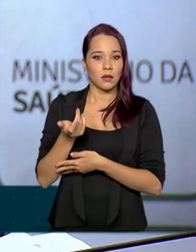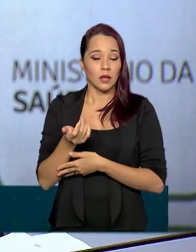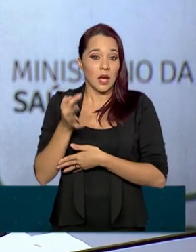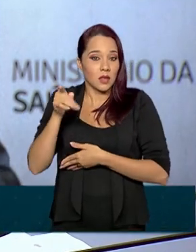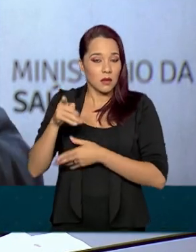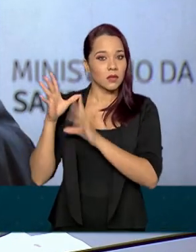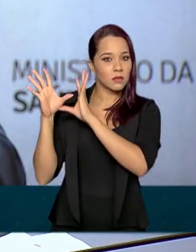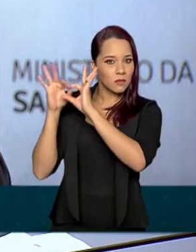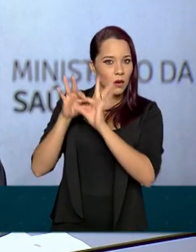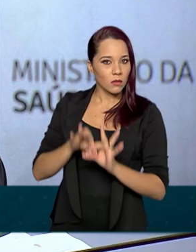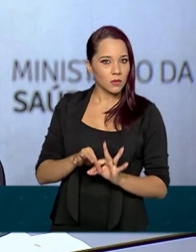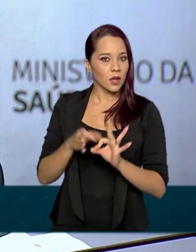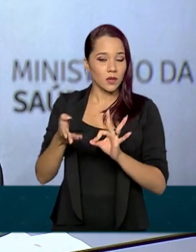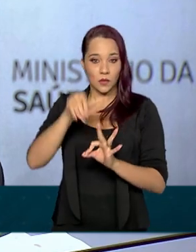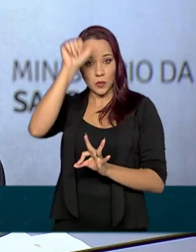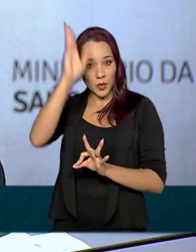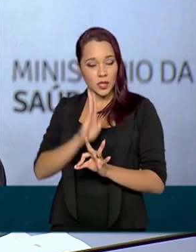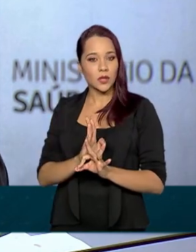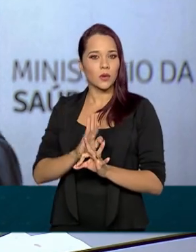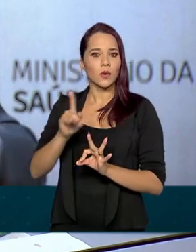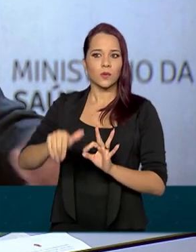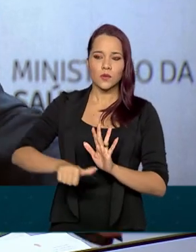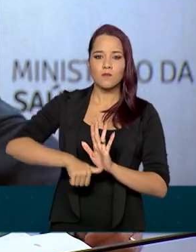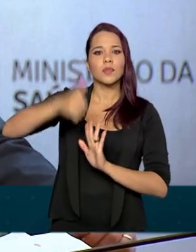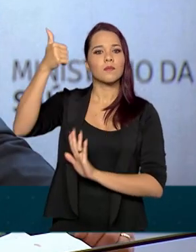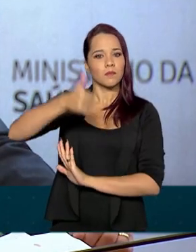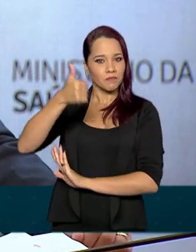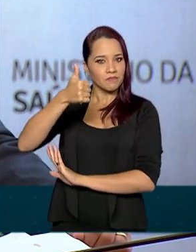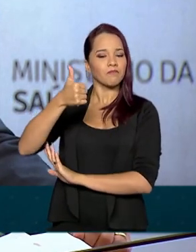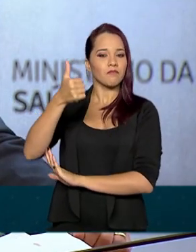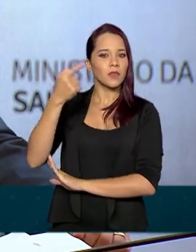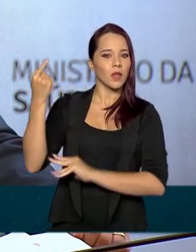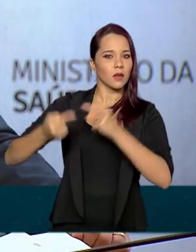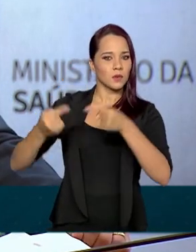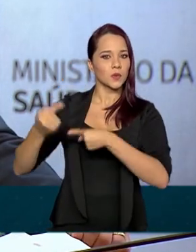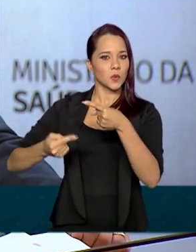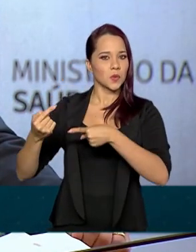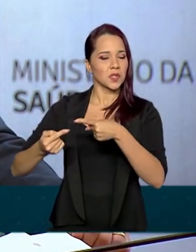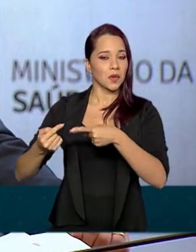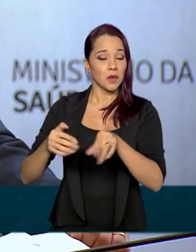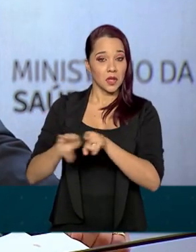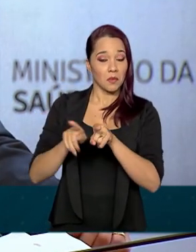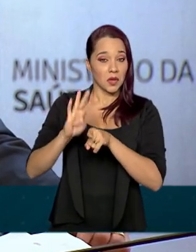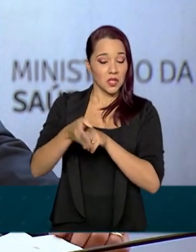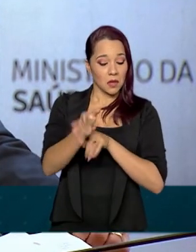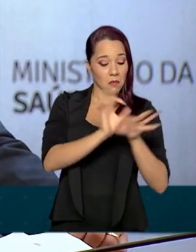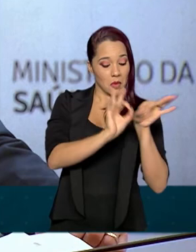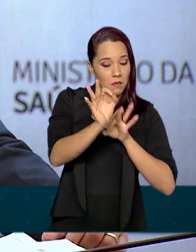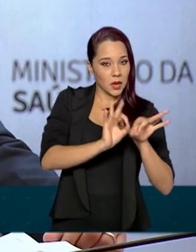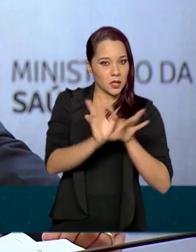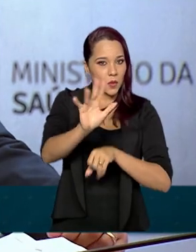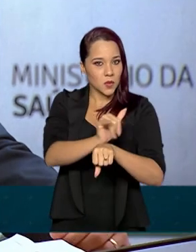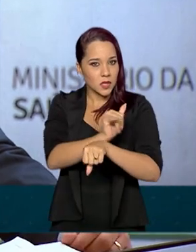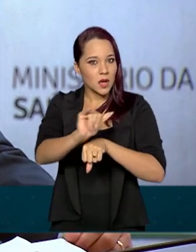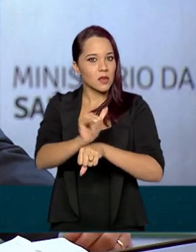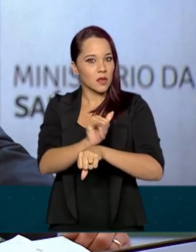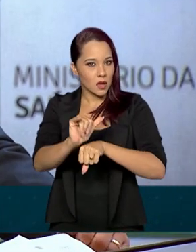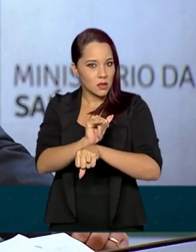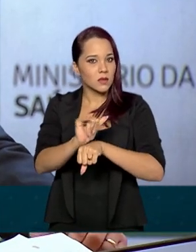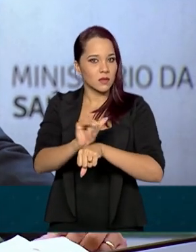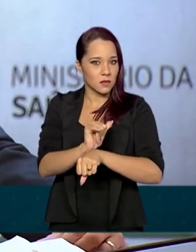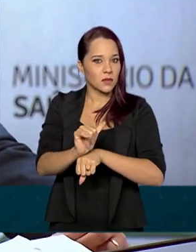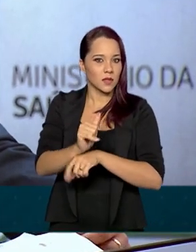desse contexto, o Brasil foi um dos pioneiros nessa discussão e na preparação de medidas efetivas